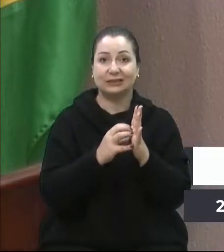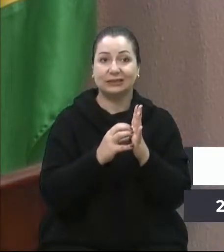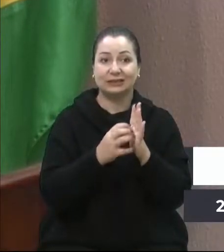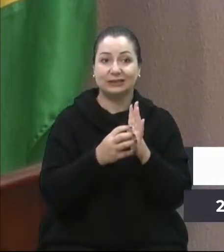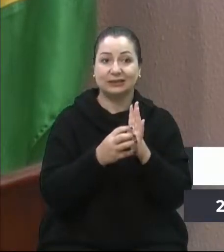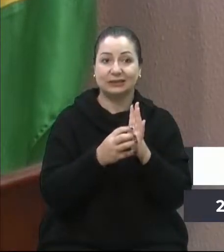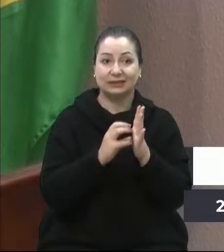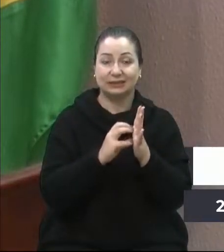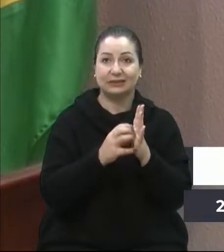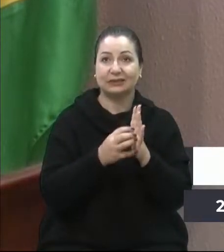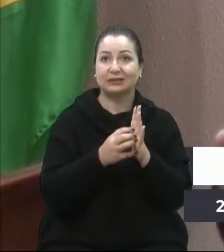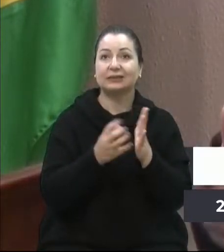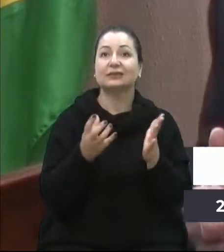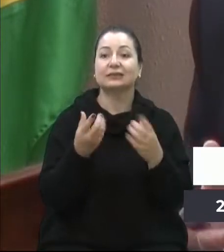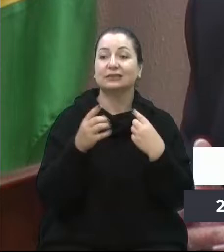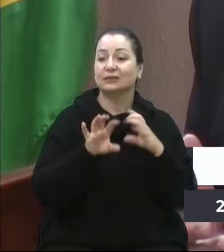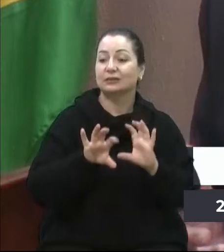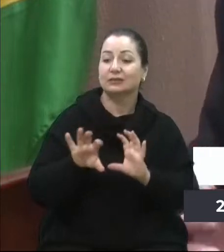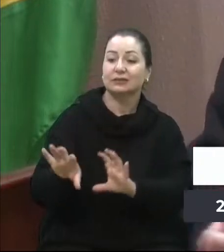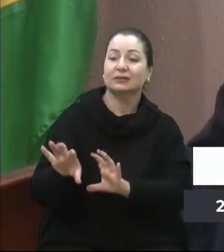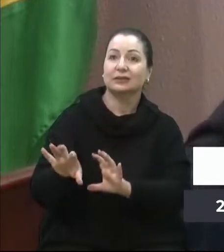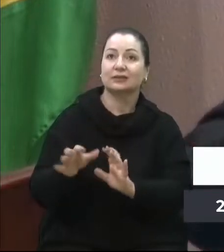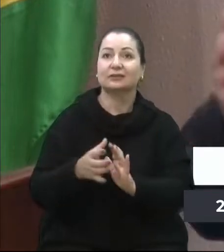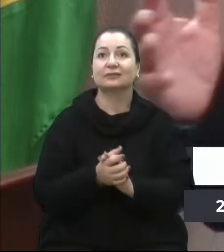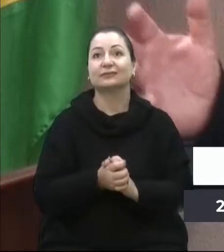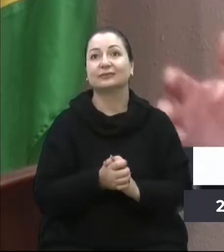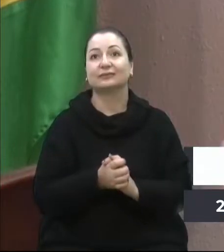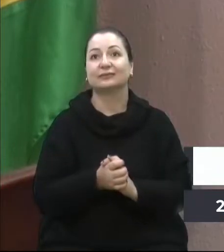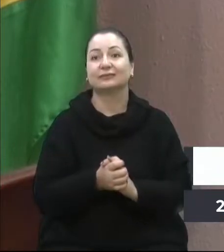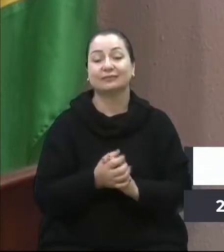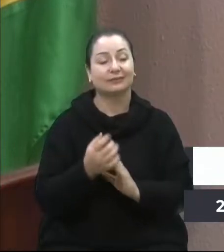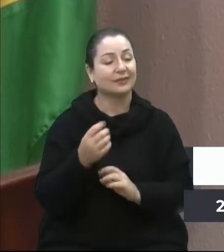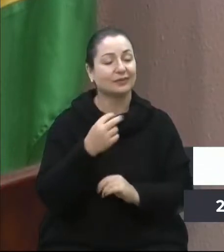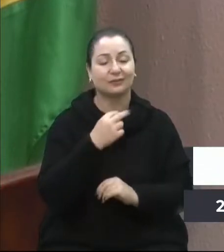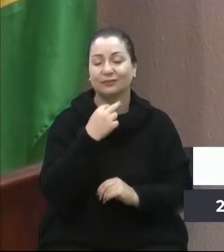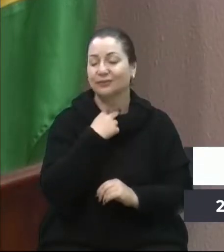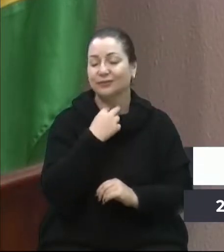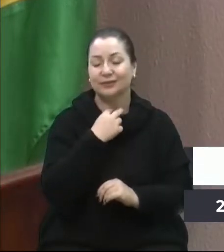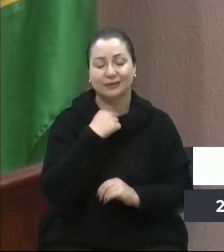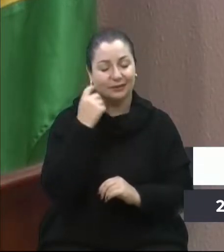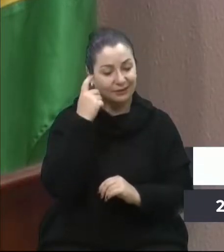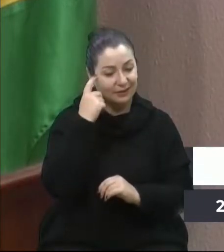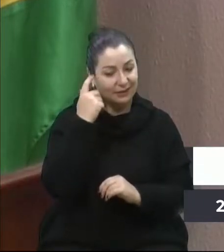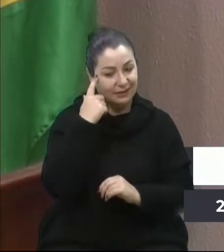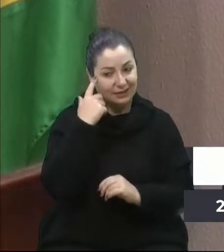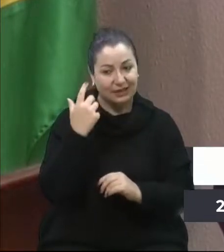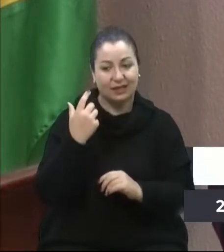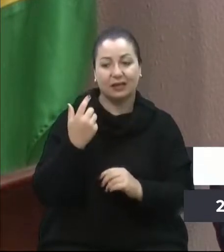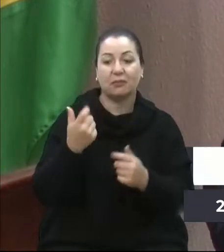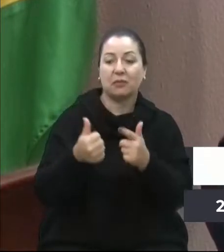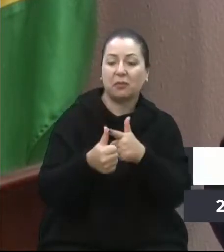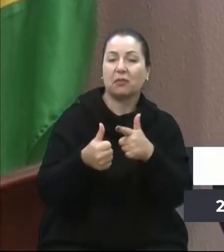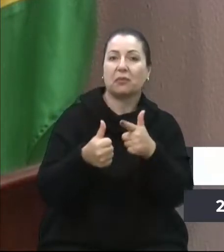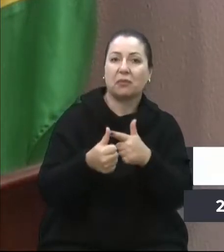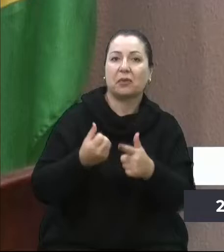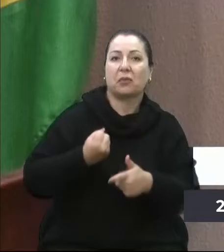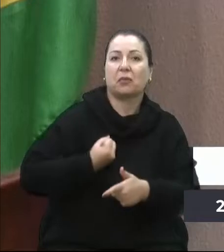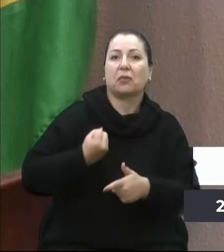Nós não podemos pensar que os números têm que andar sempre na frente de tudo na vida. Não é